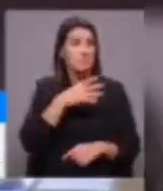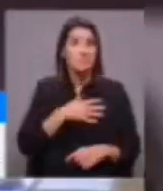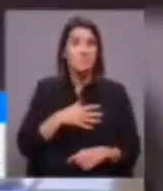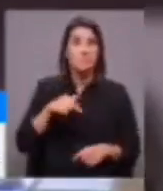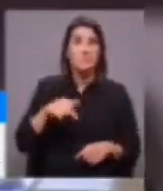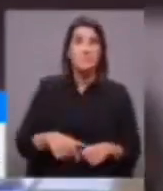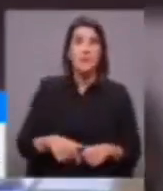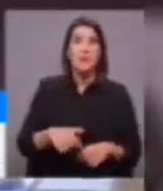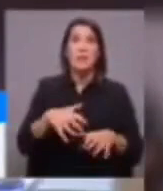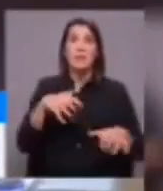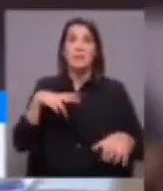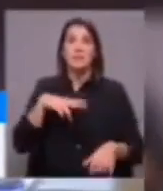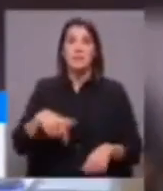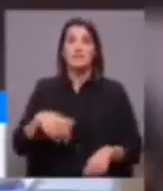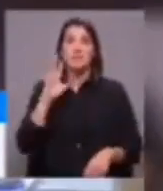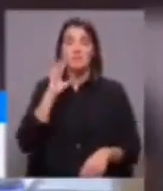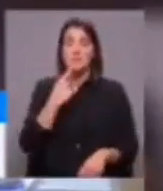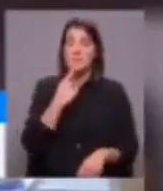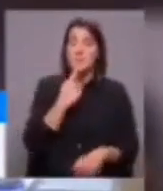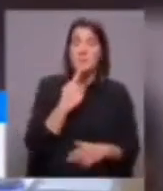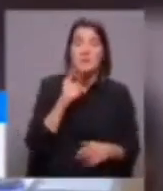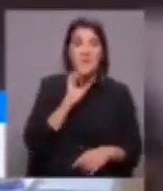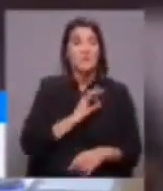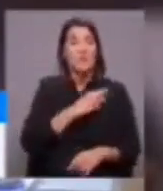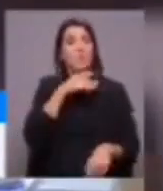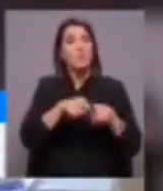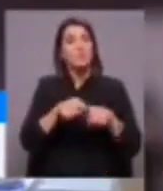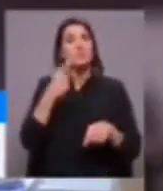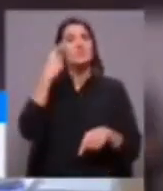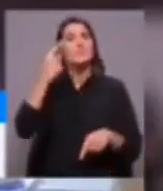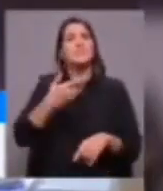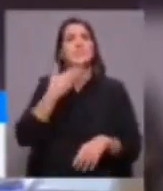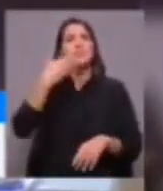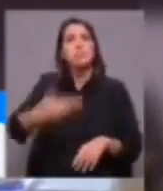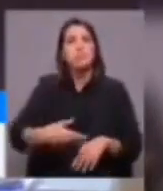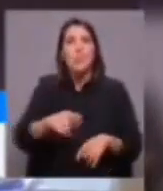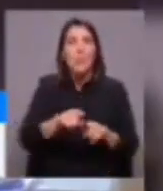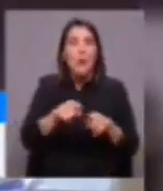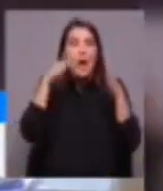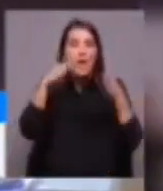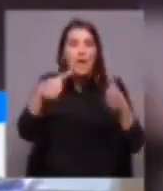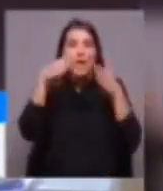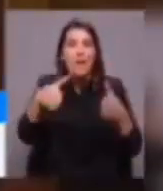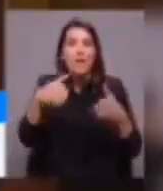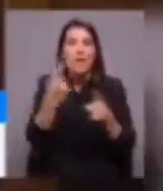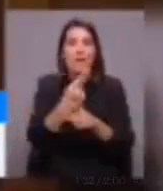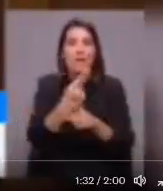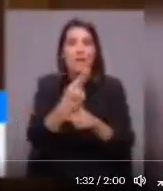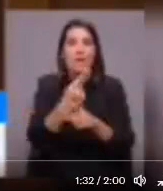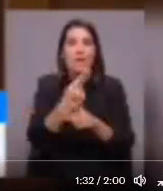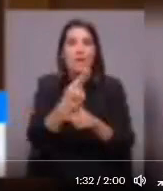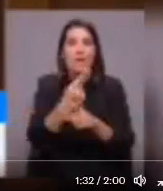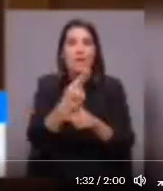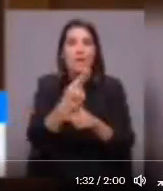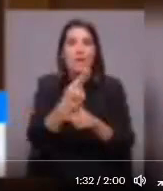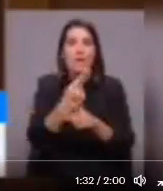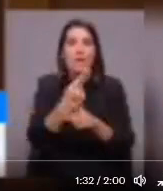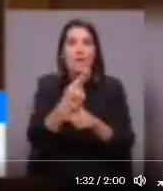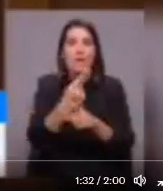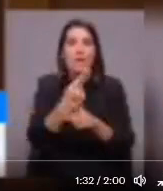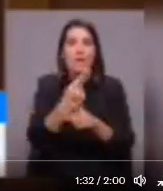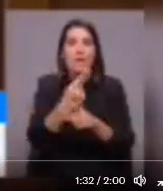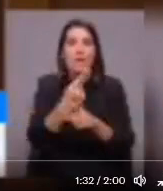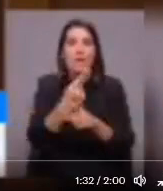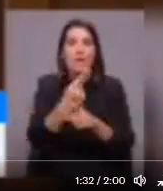portuguesa esta tarde Aliás a senhora deputada é especialista em ter opções obsessões sobre coisas erradas Ah eu não sei se